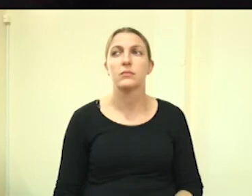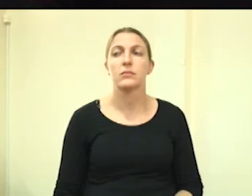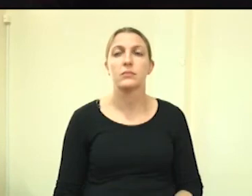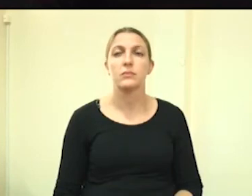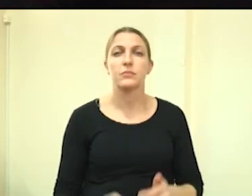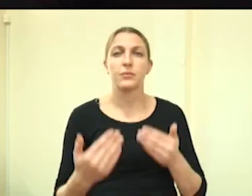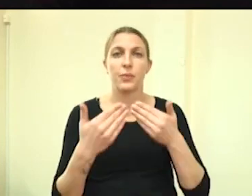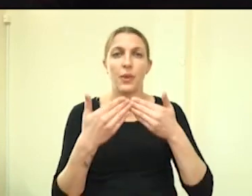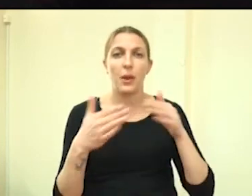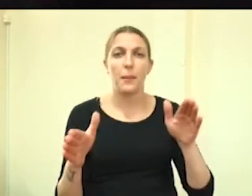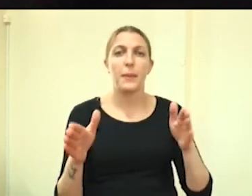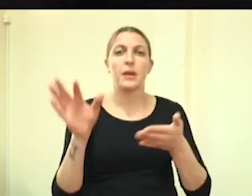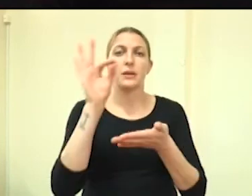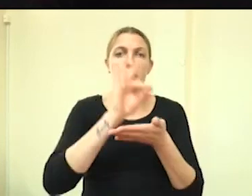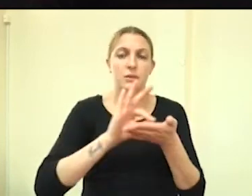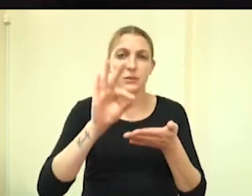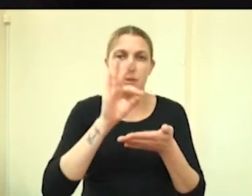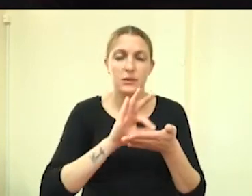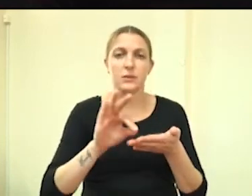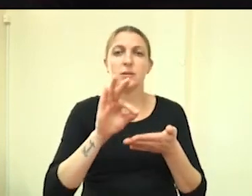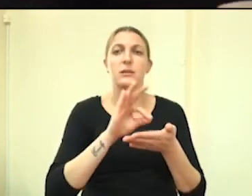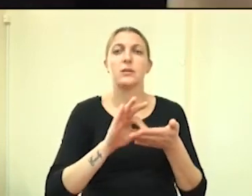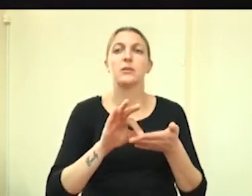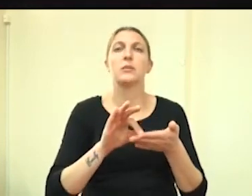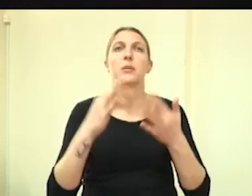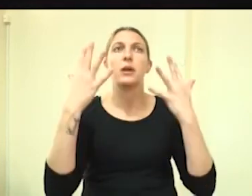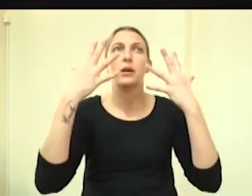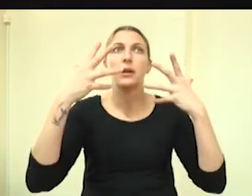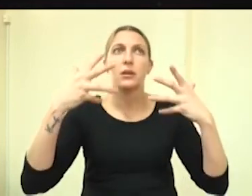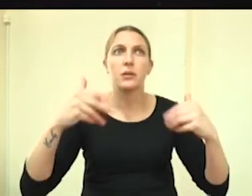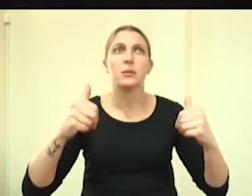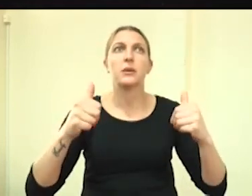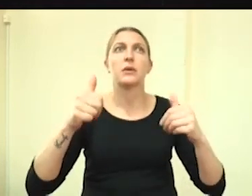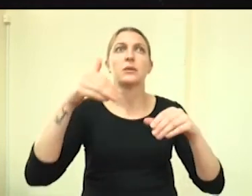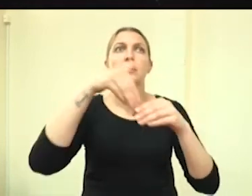Vamos abrir o período de inscrição para encaminhamento de votação.